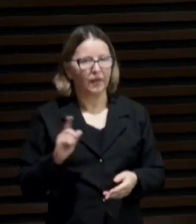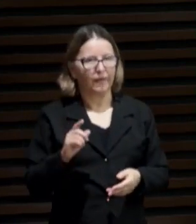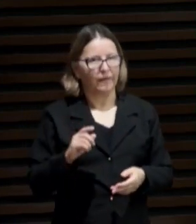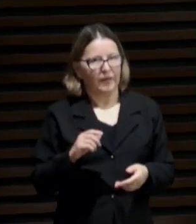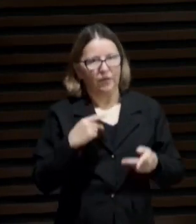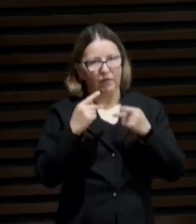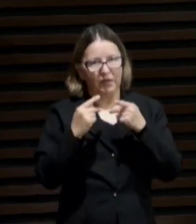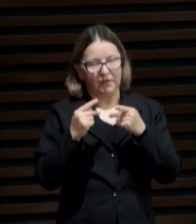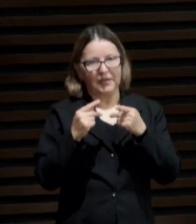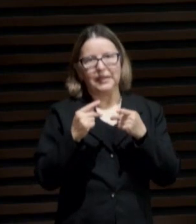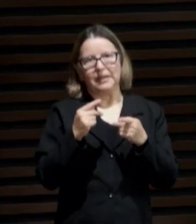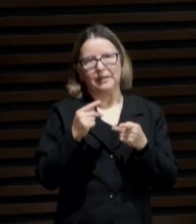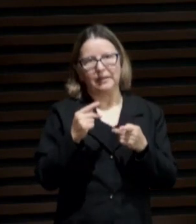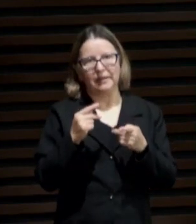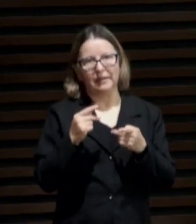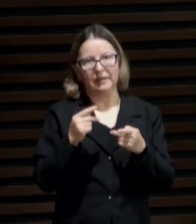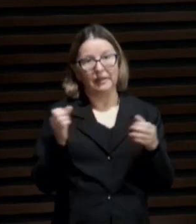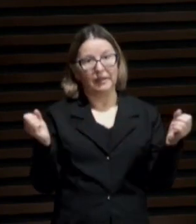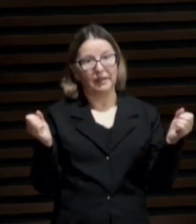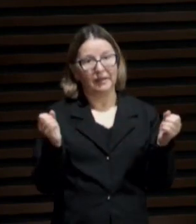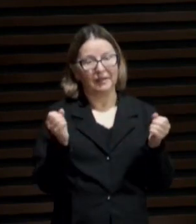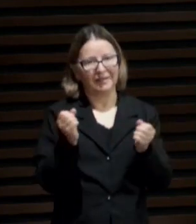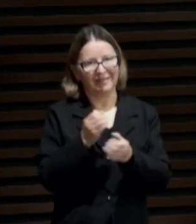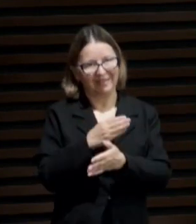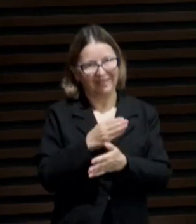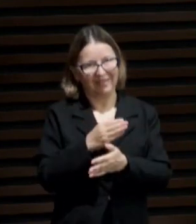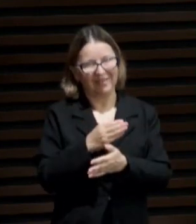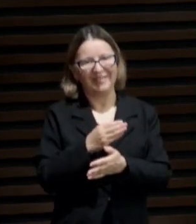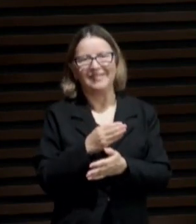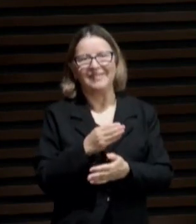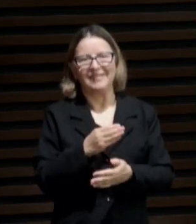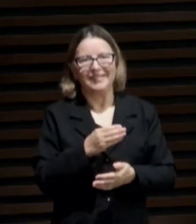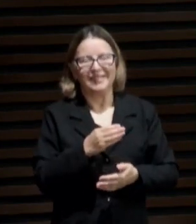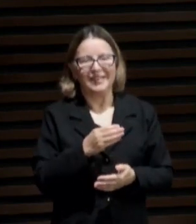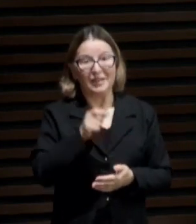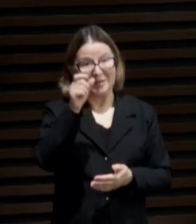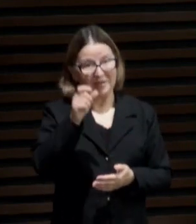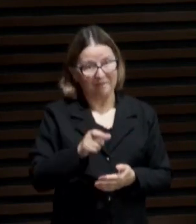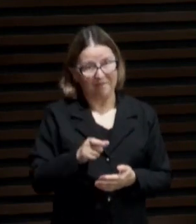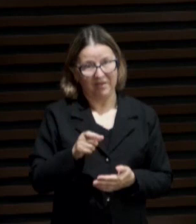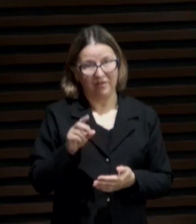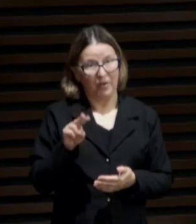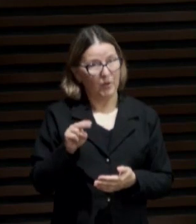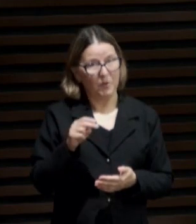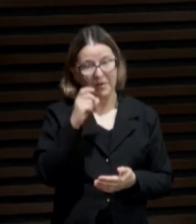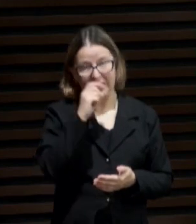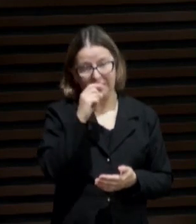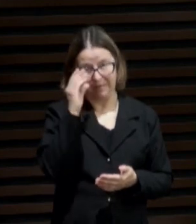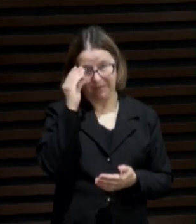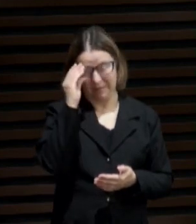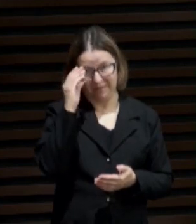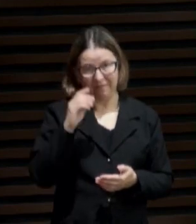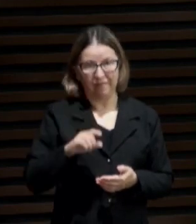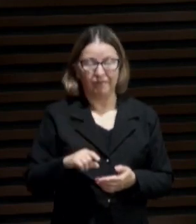está imune a nunca pecar, porque Paulo está dizendo aqui para quem nasceu de novo, não saia da vossa boca nenhuma palavra torpe. E também não